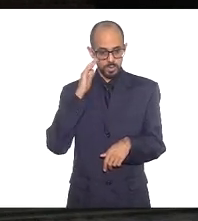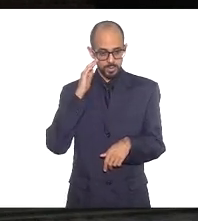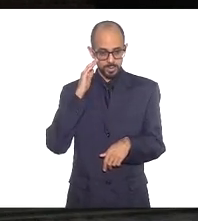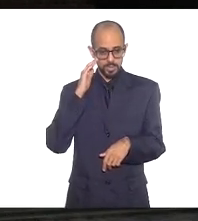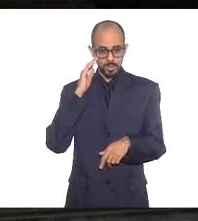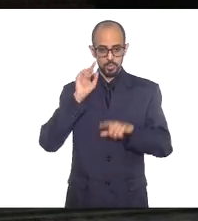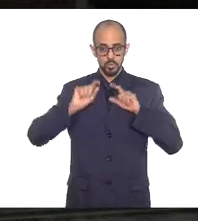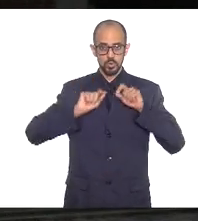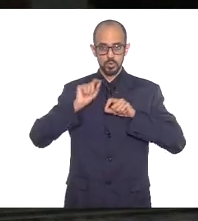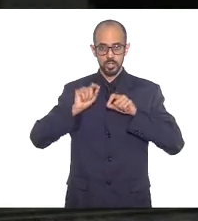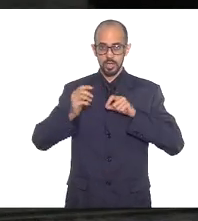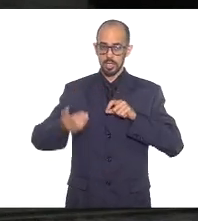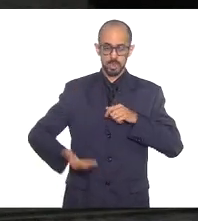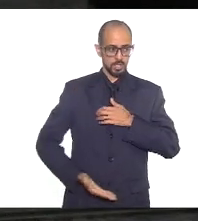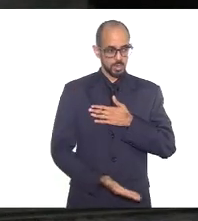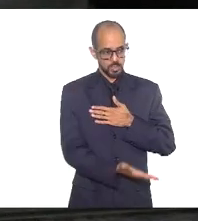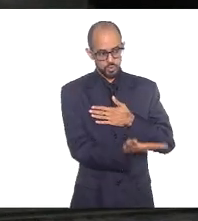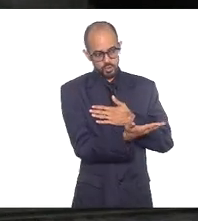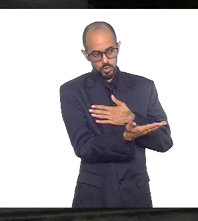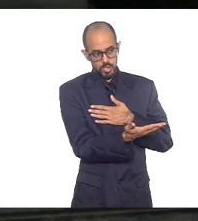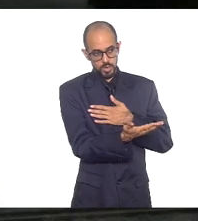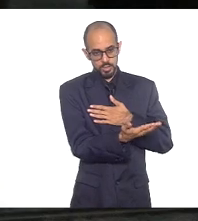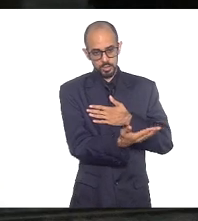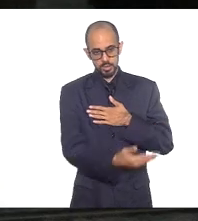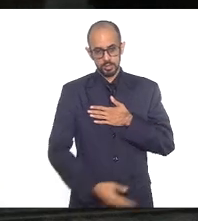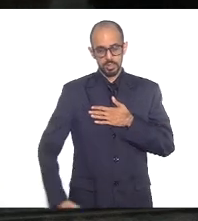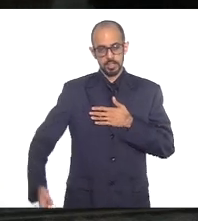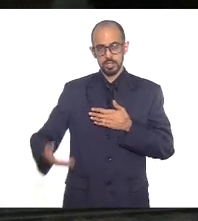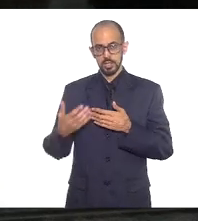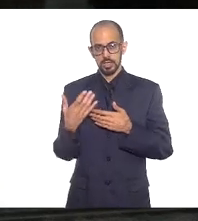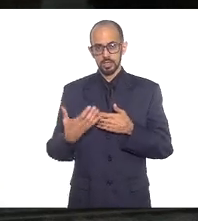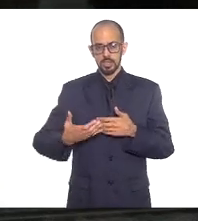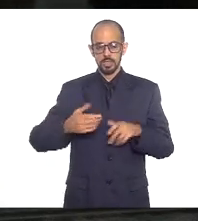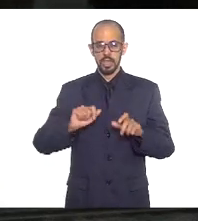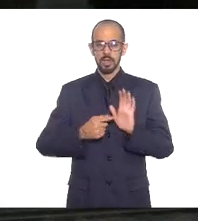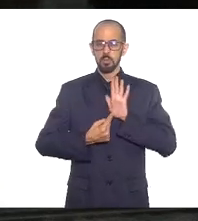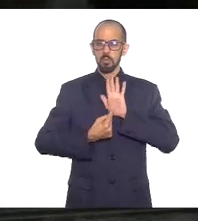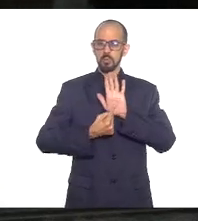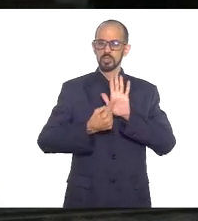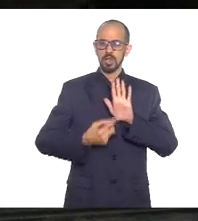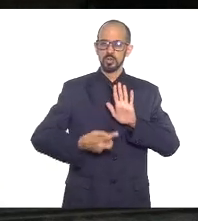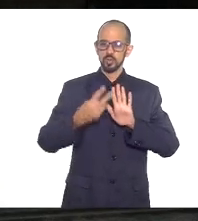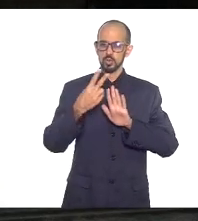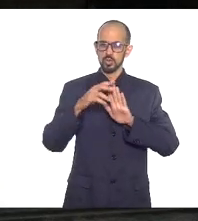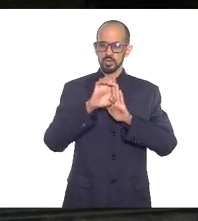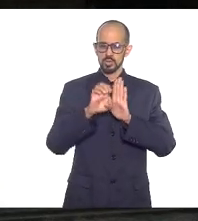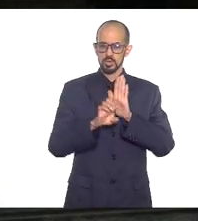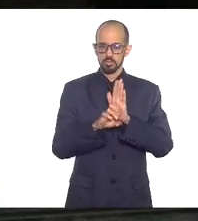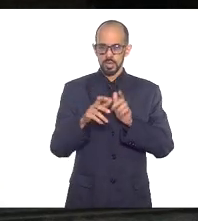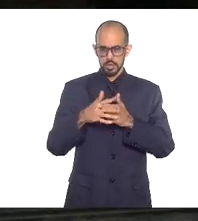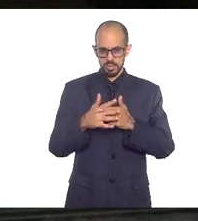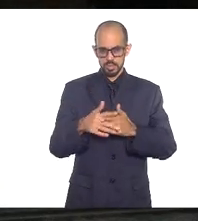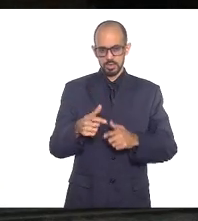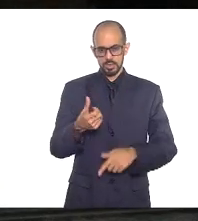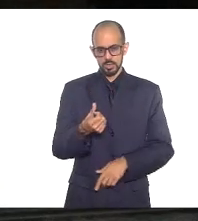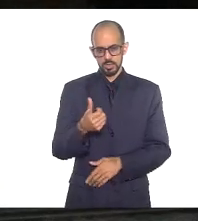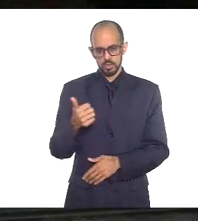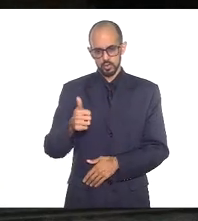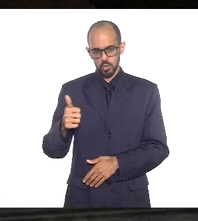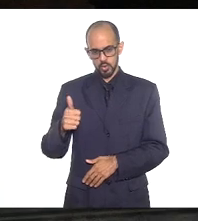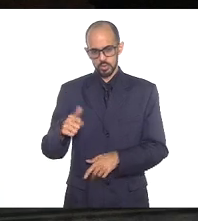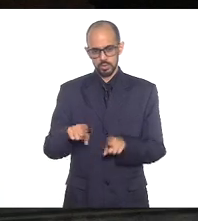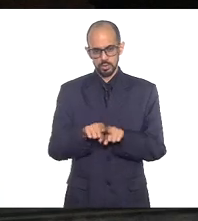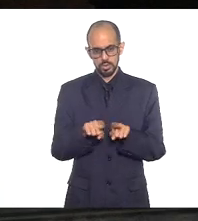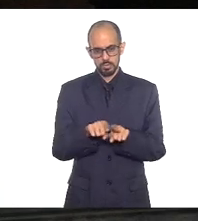Excelência está destacando duas emendas, a 611 e a